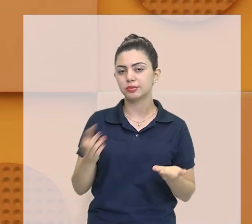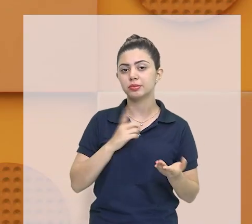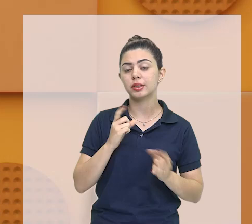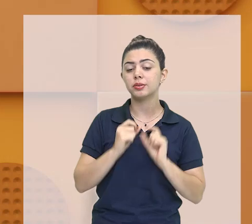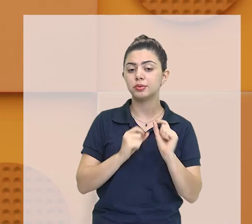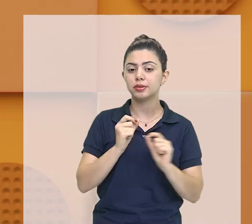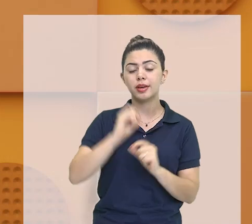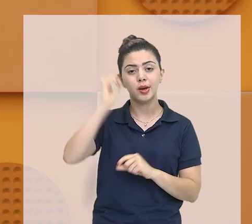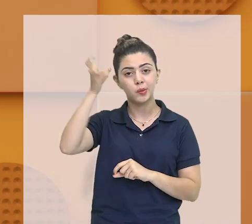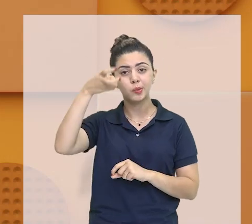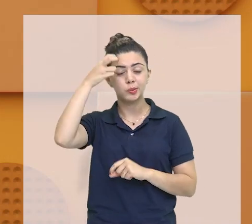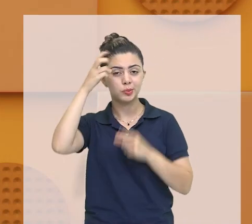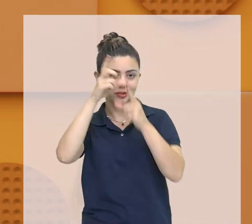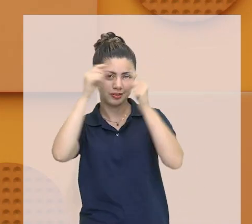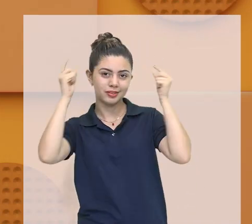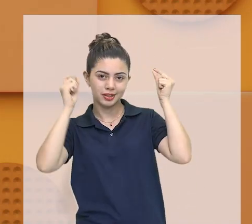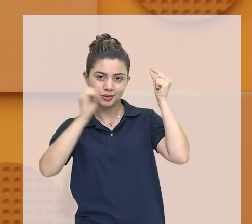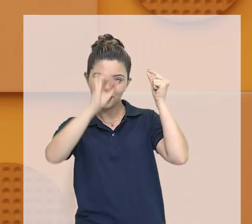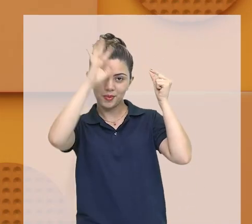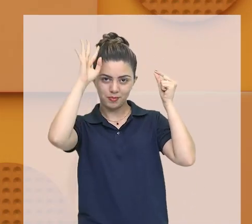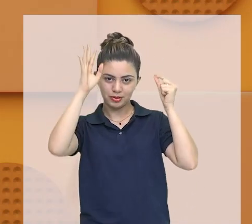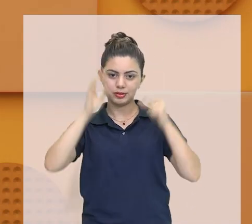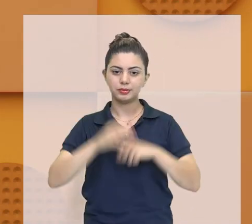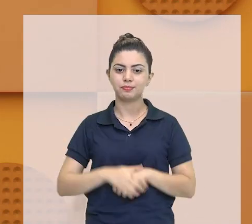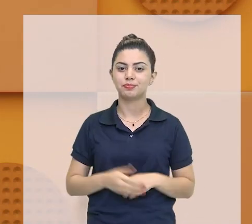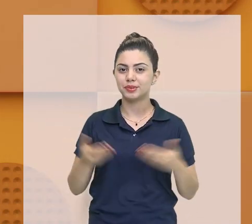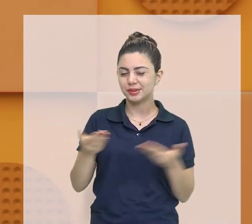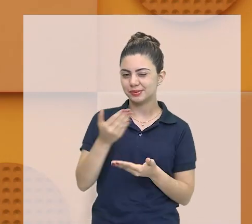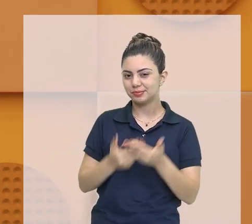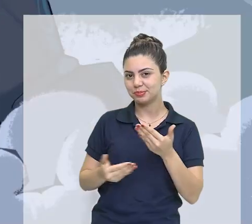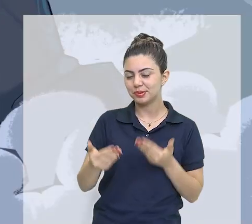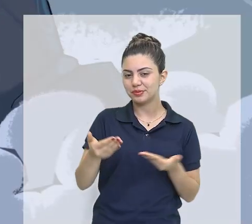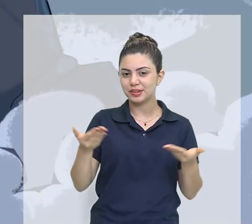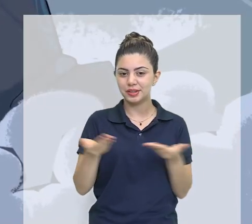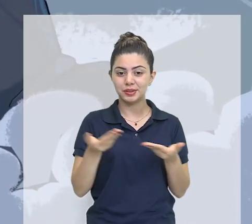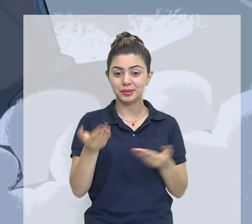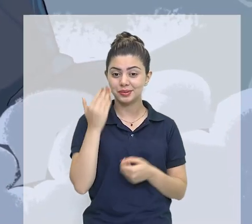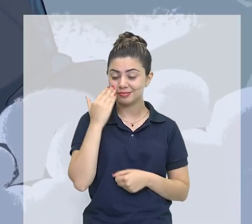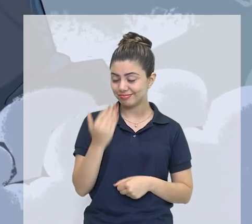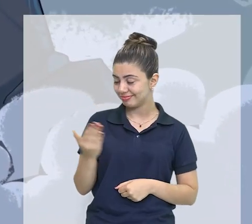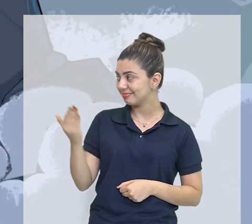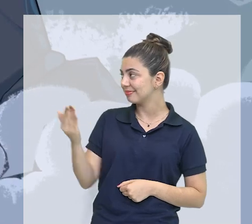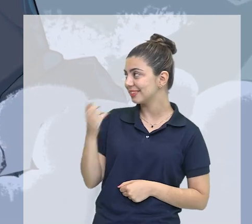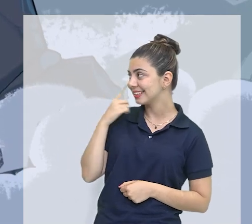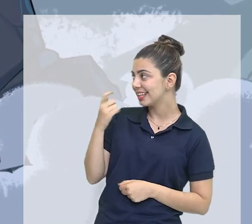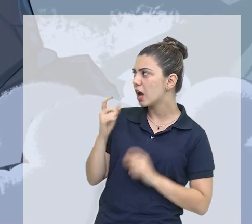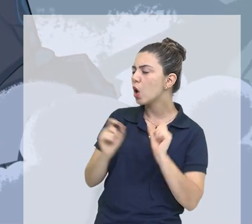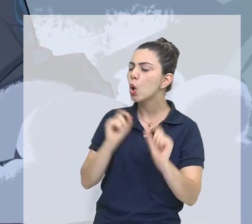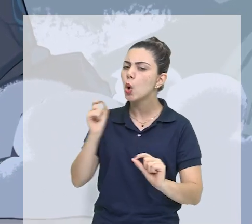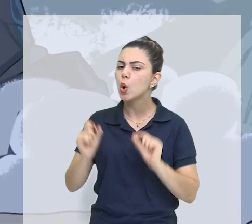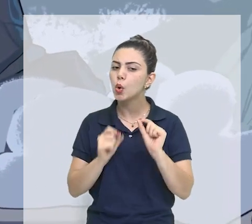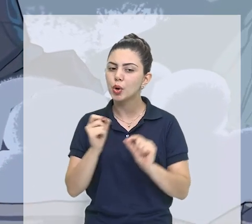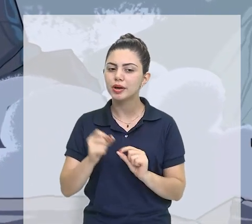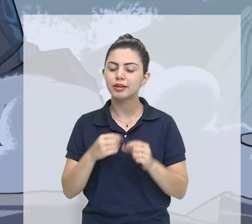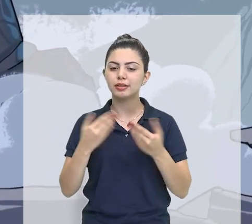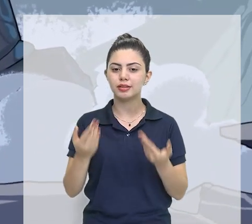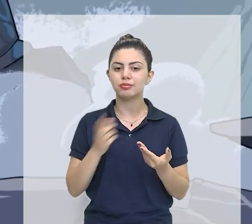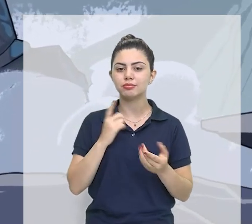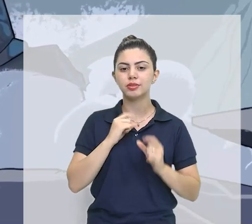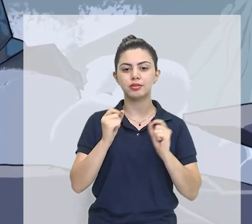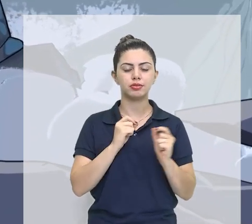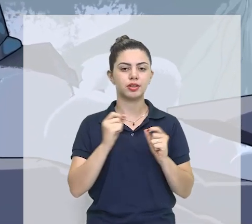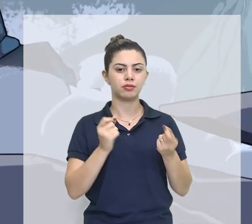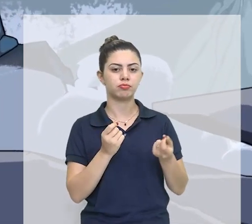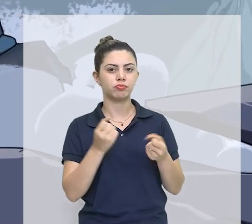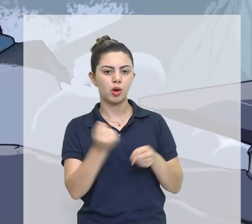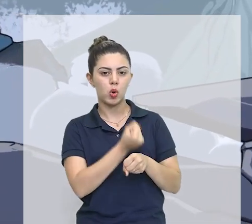junção cultura greco-romana. Então, olha só, acompanhe comigo esse VTzinho interessante, onde nós temos exatamente aí o Monte Olimpo e